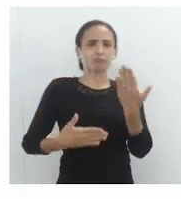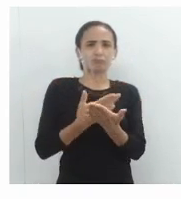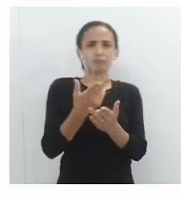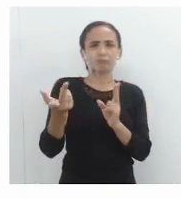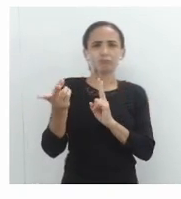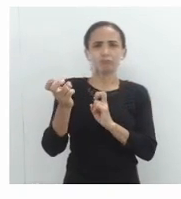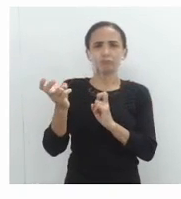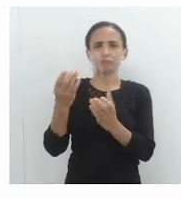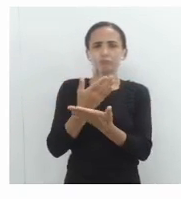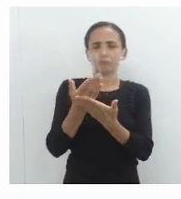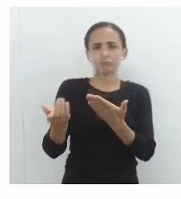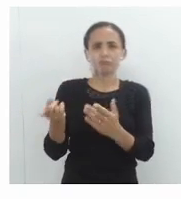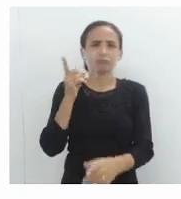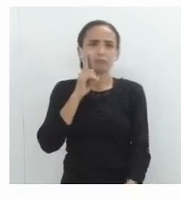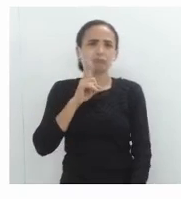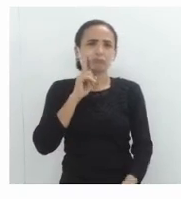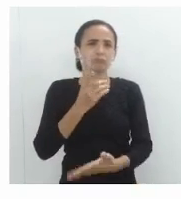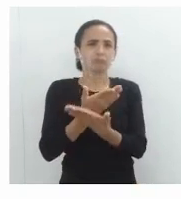lá nos Estados Unidos.